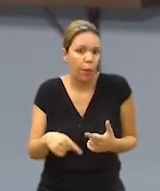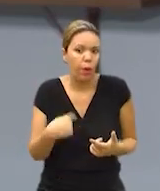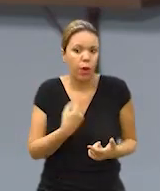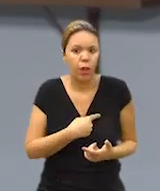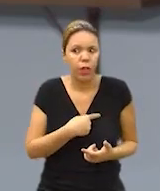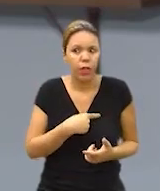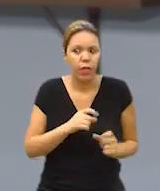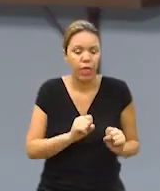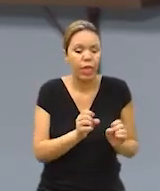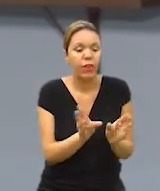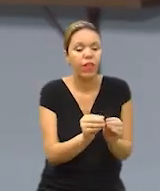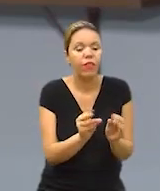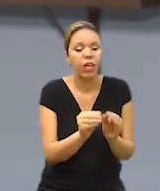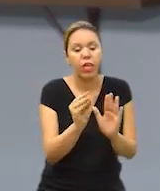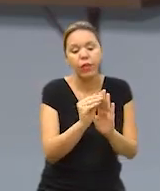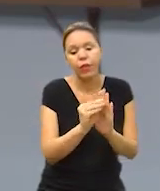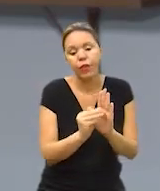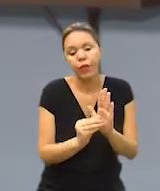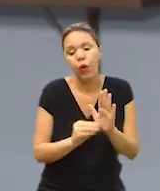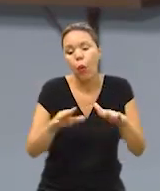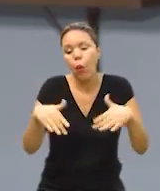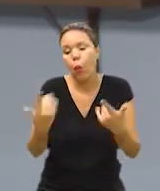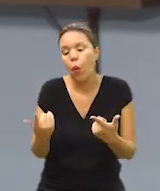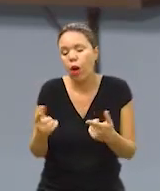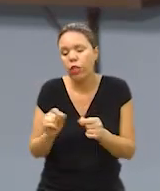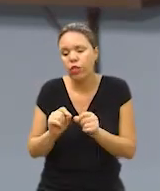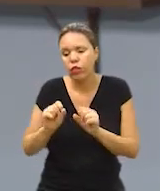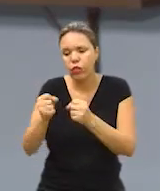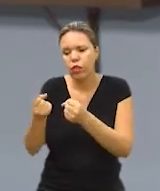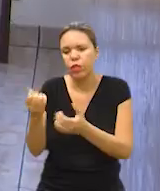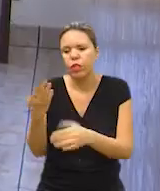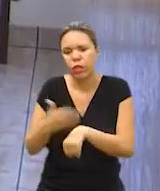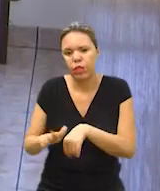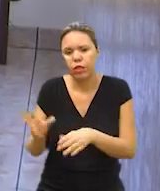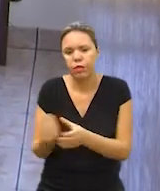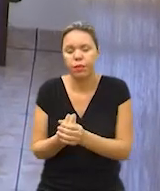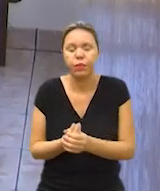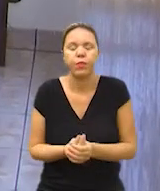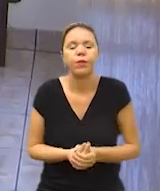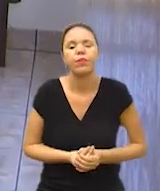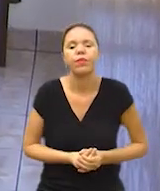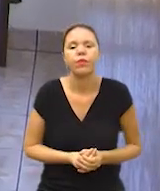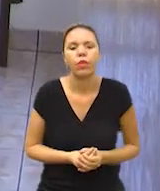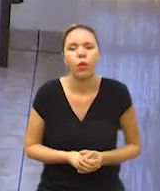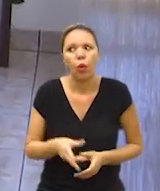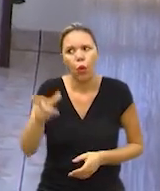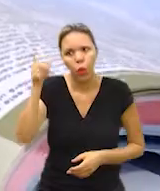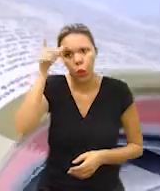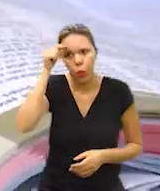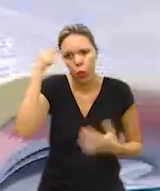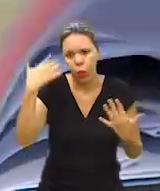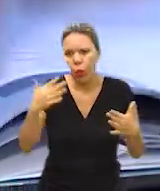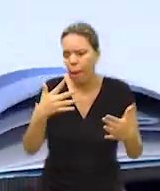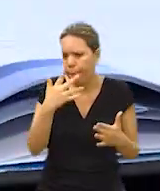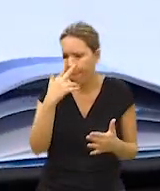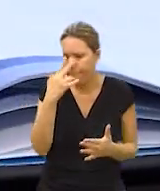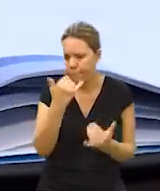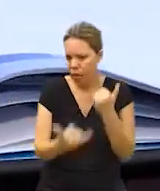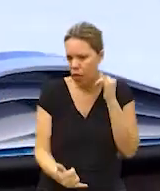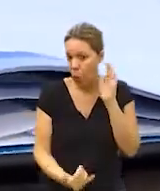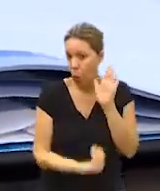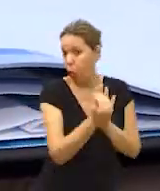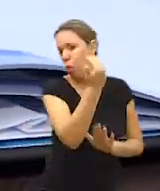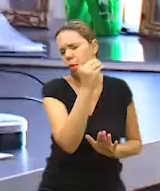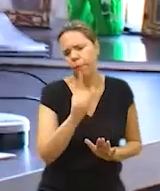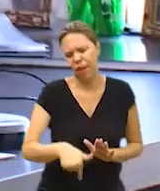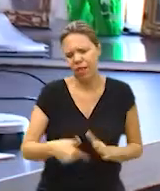gente tem que definir qual a peça que tem que ser aplicada. Ufa, parece exagero. Mas é que o exame